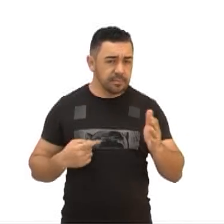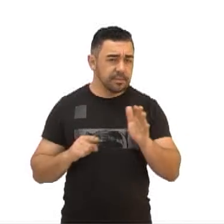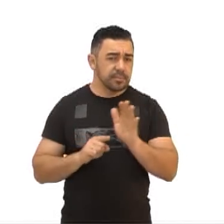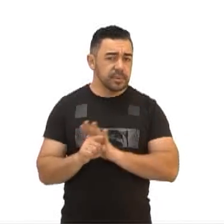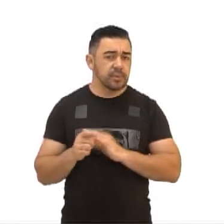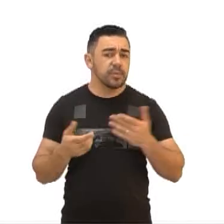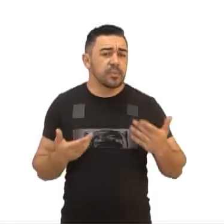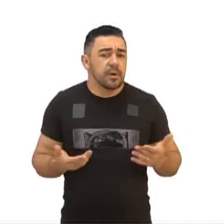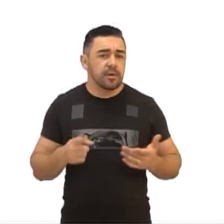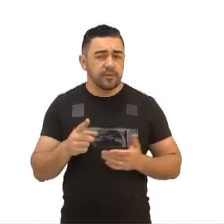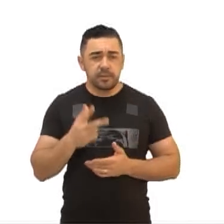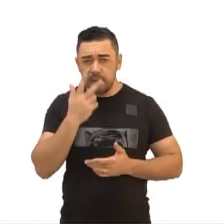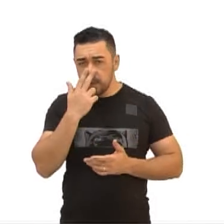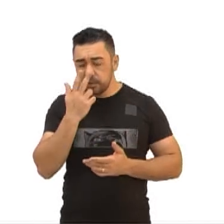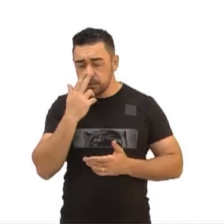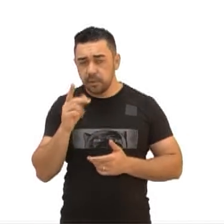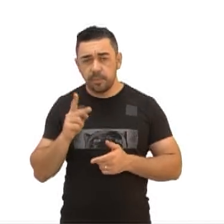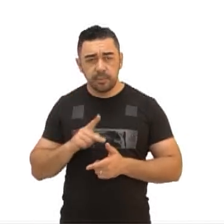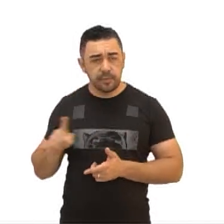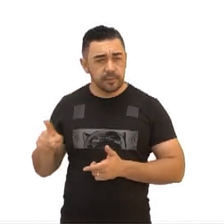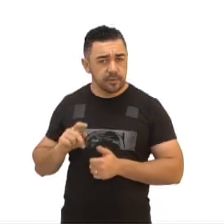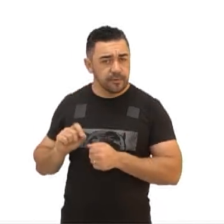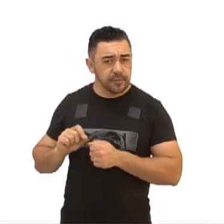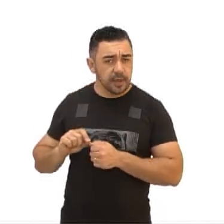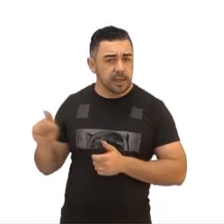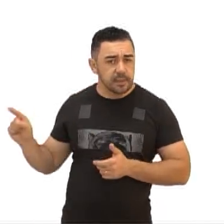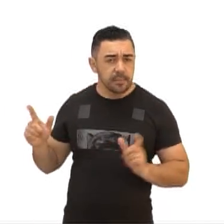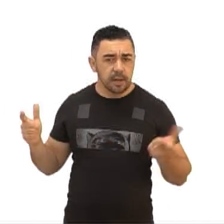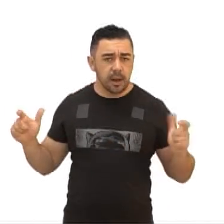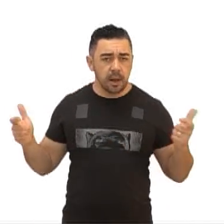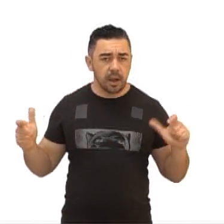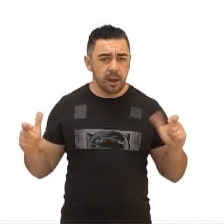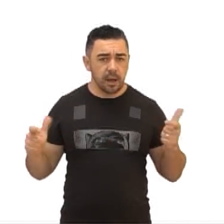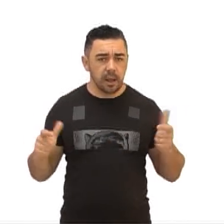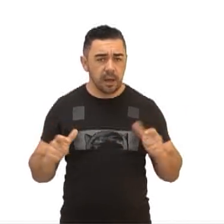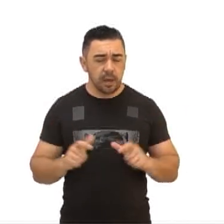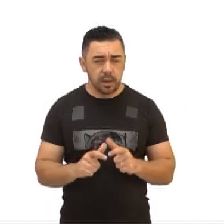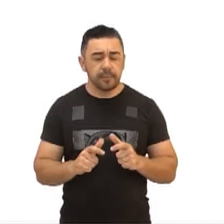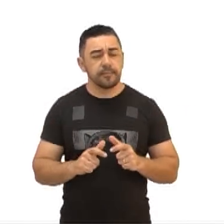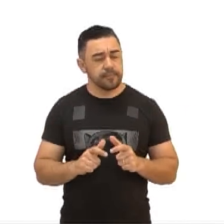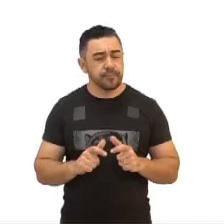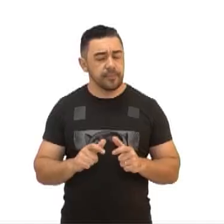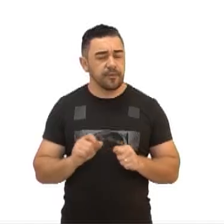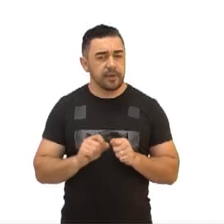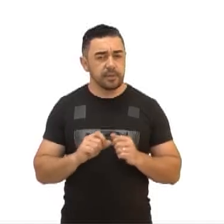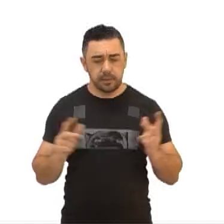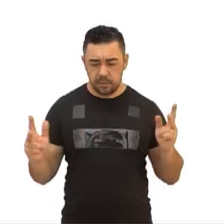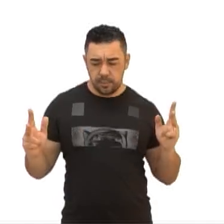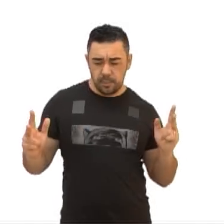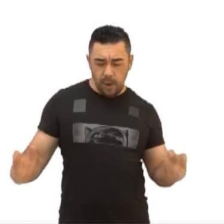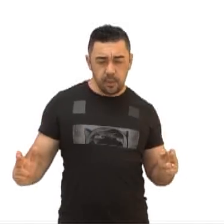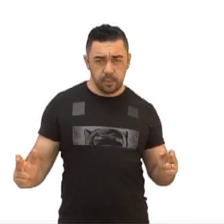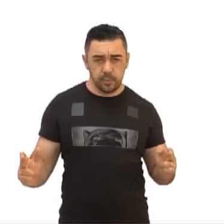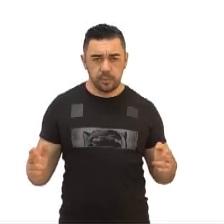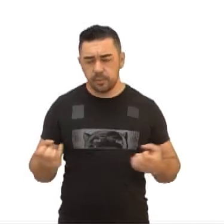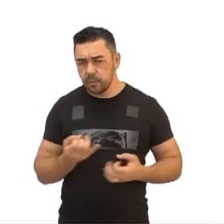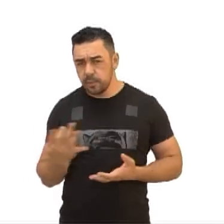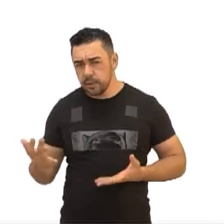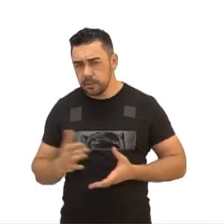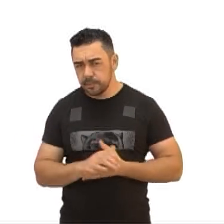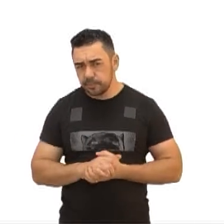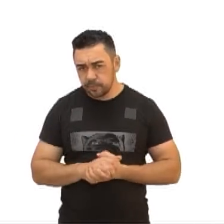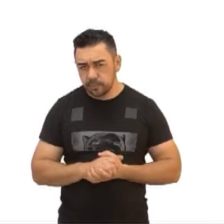é a operação que você acha que o professor realizou para conseguir reduzir proporcionalmente as medidas da quadra?